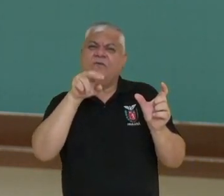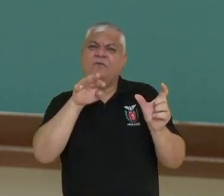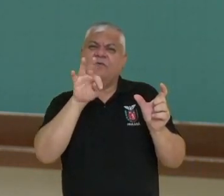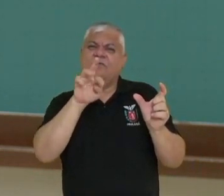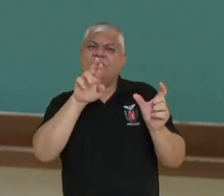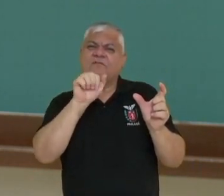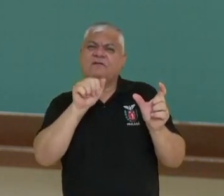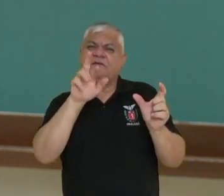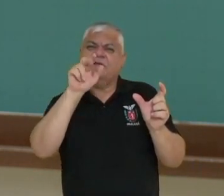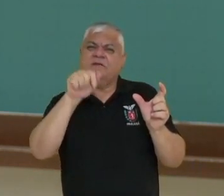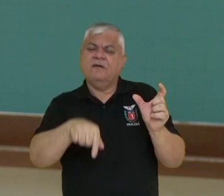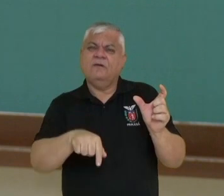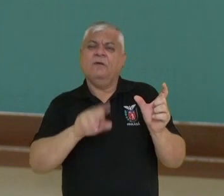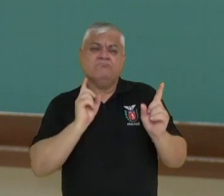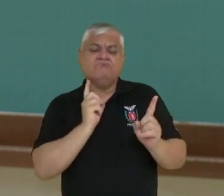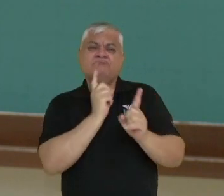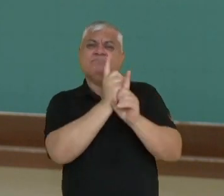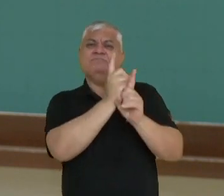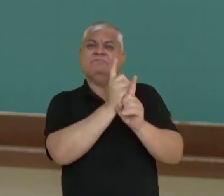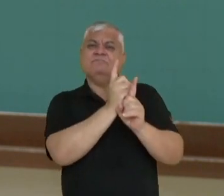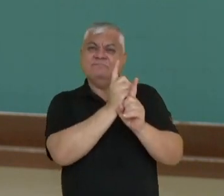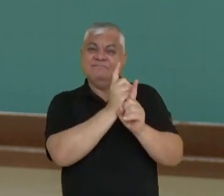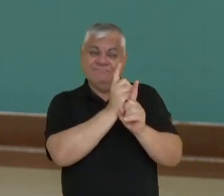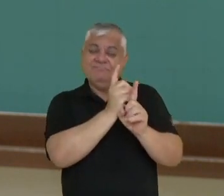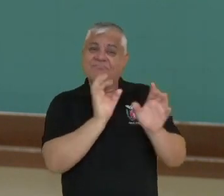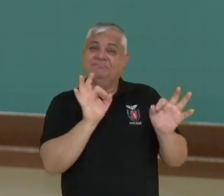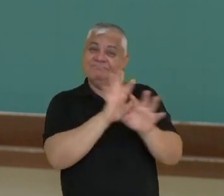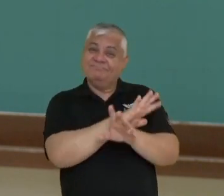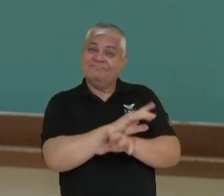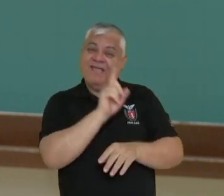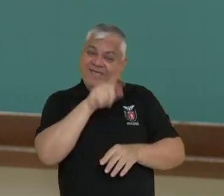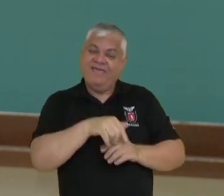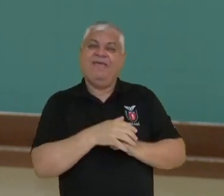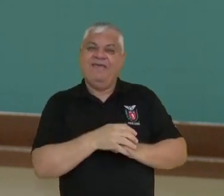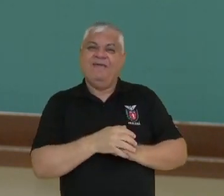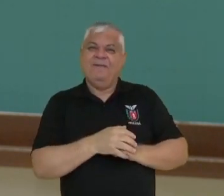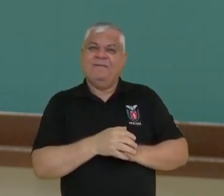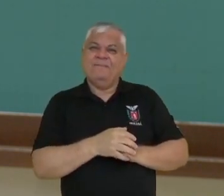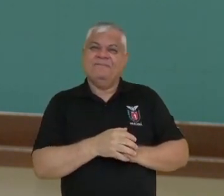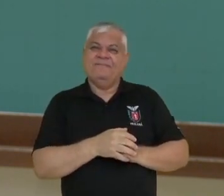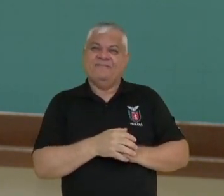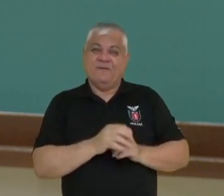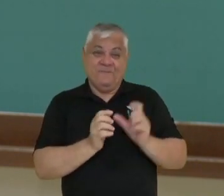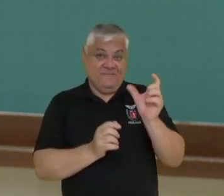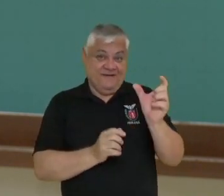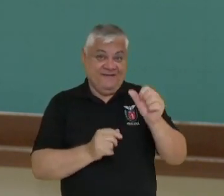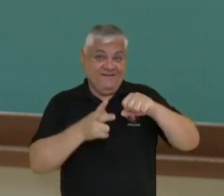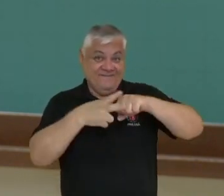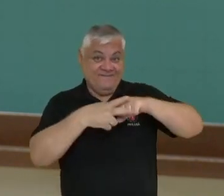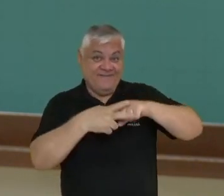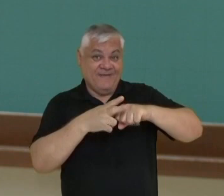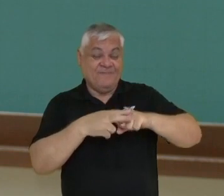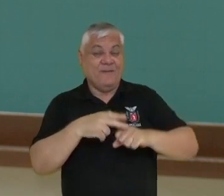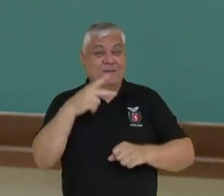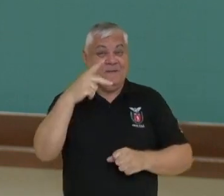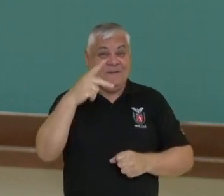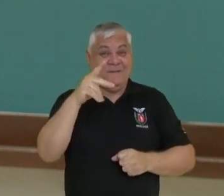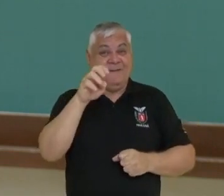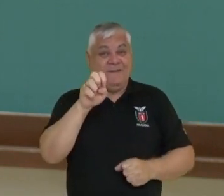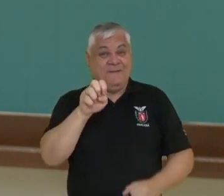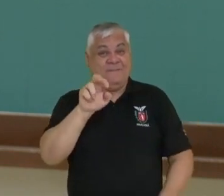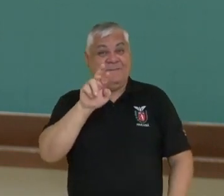que foi realizada, que foi concluída, certo? Então, perceba isso. Por isso, o pretérito se chama